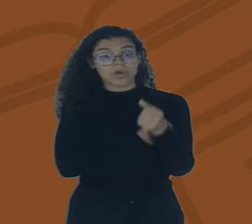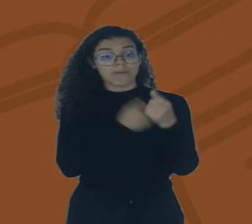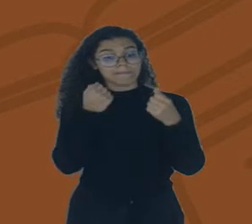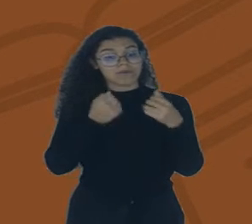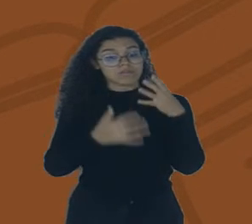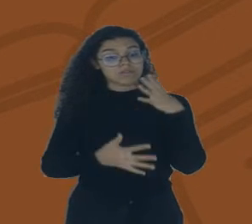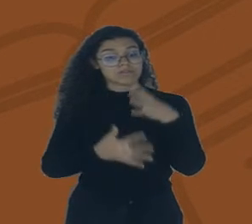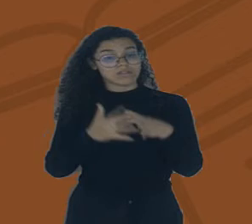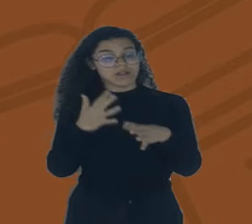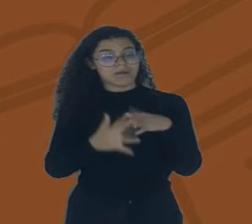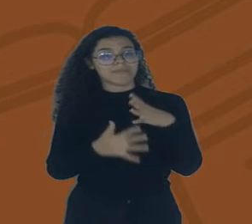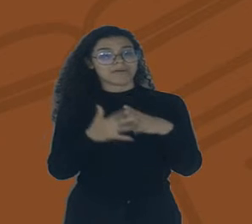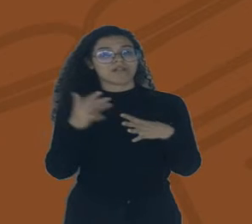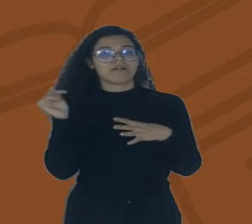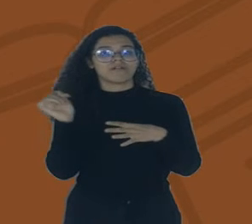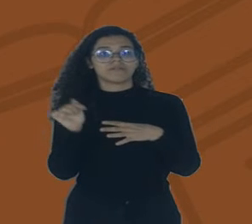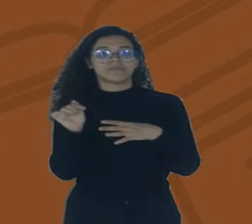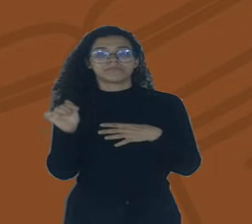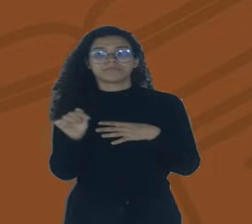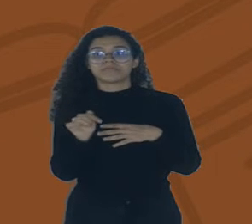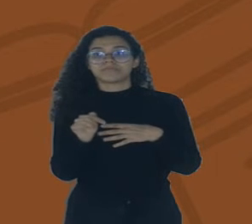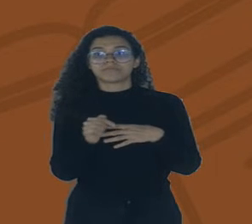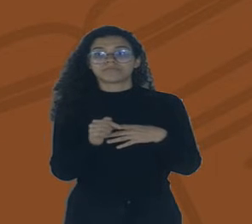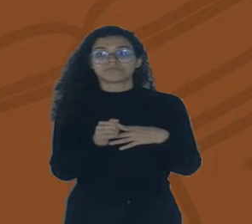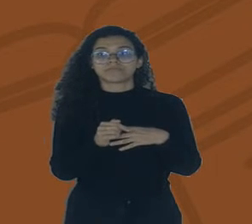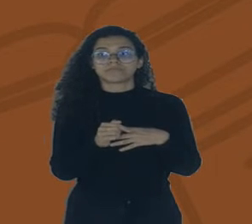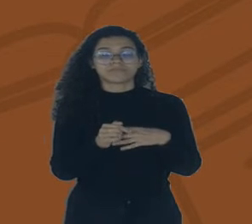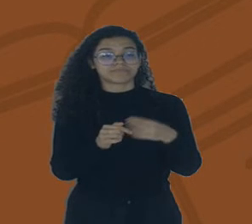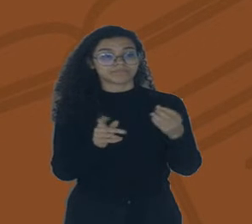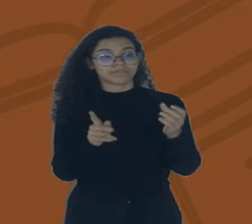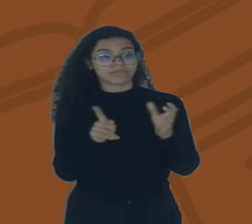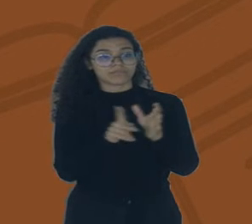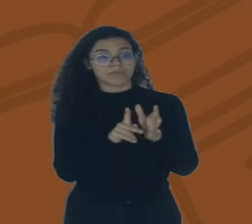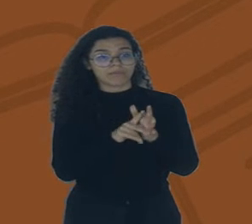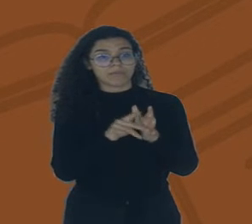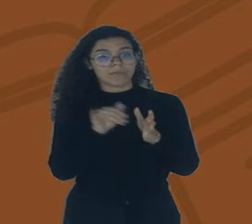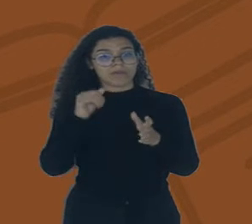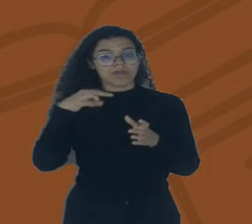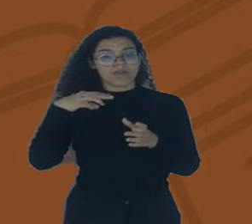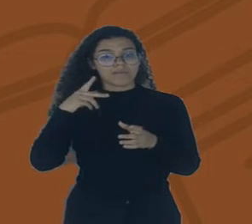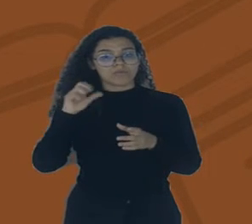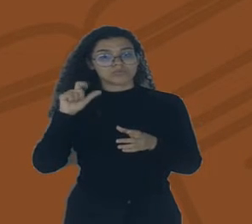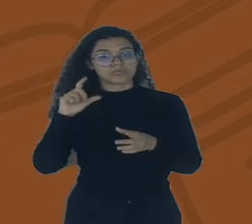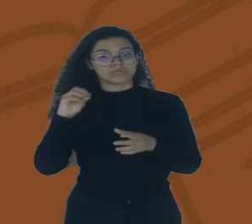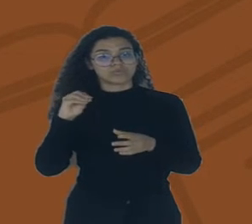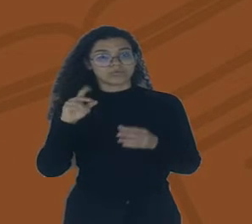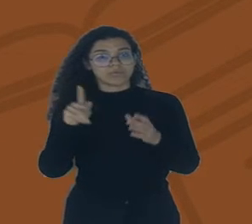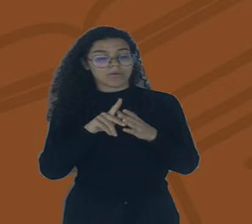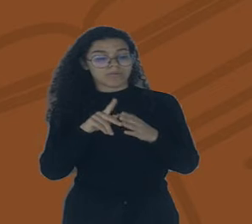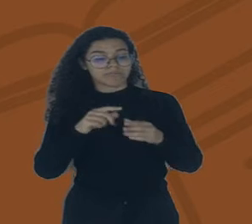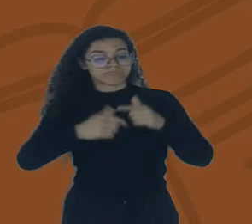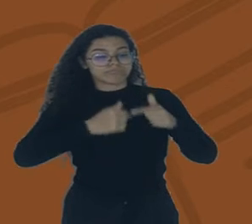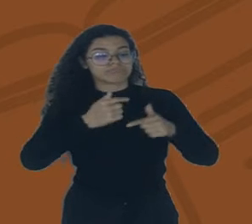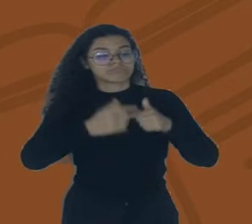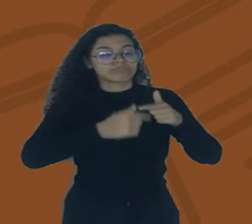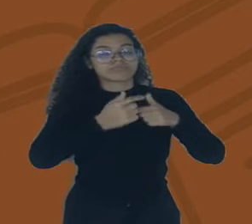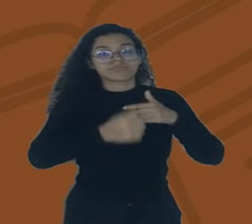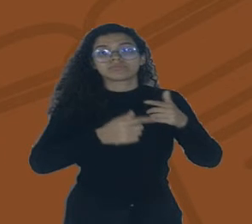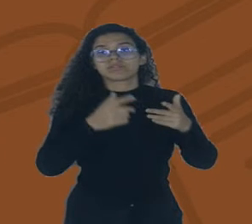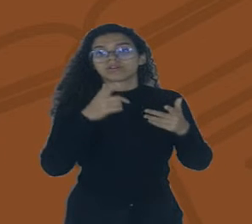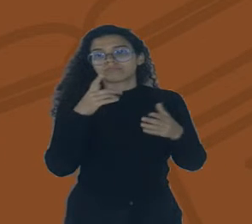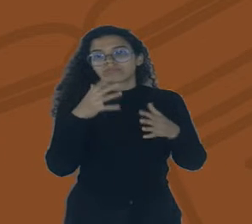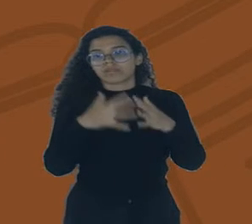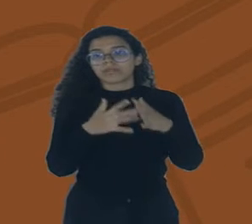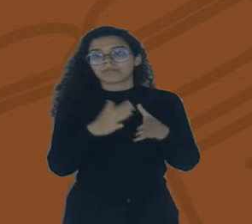esses neurotransmissores que transmitem esses impulsos nervosos de uma estrutura para outra. Além